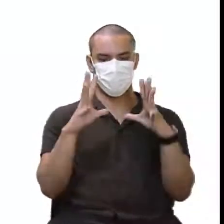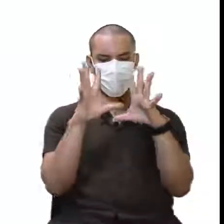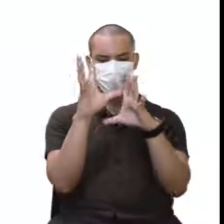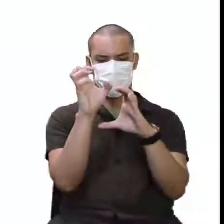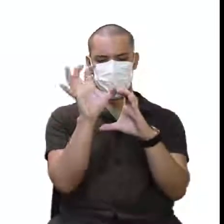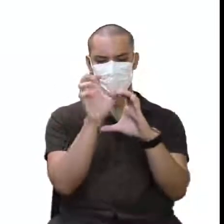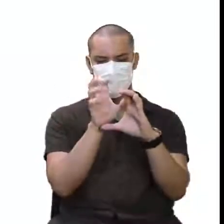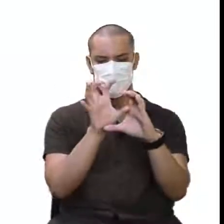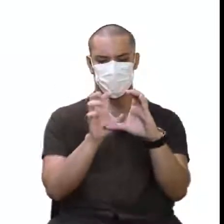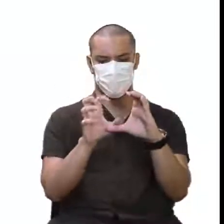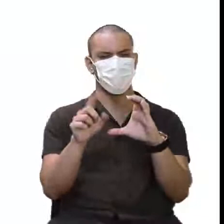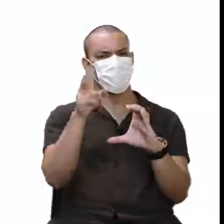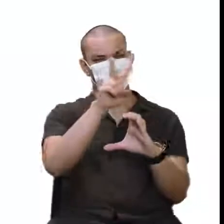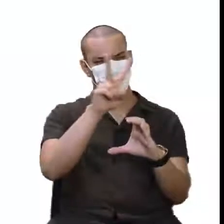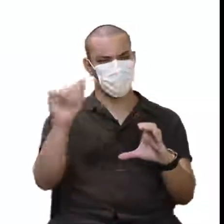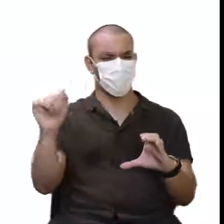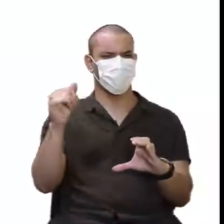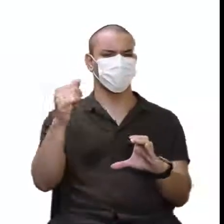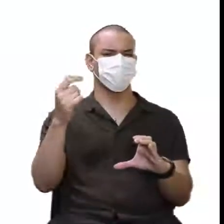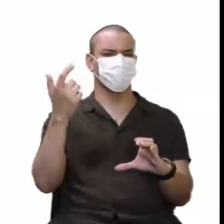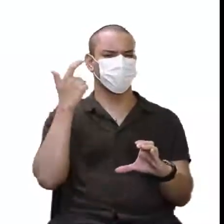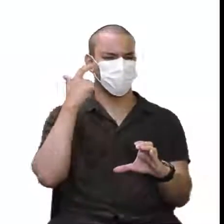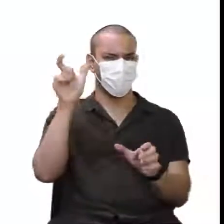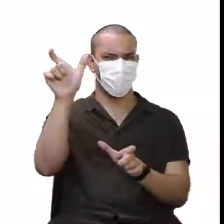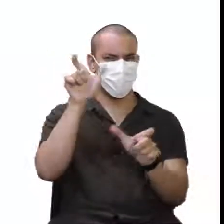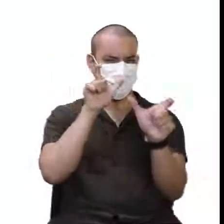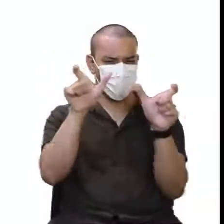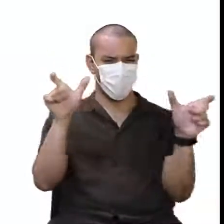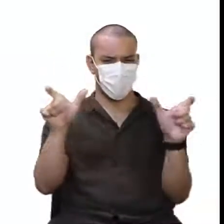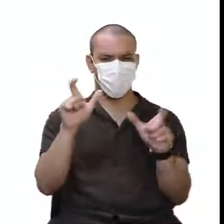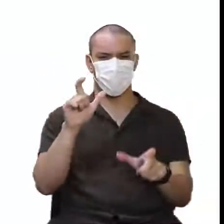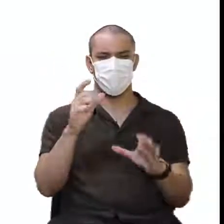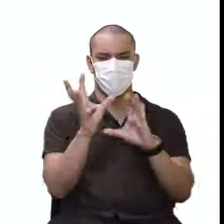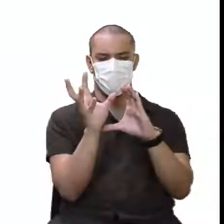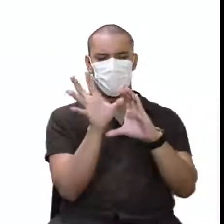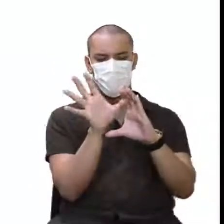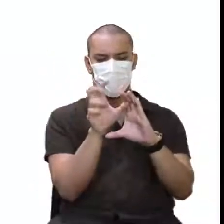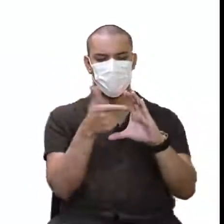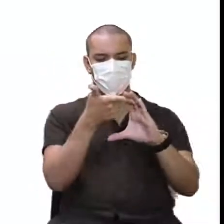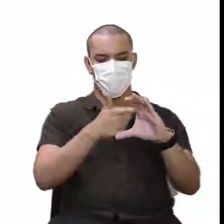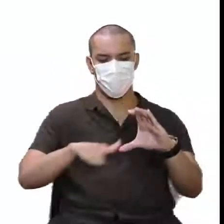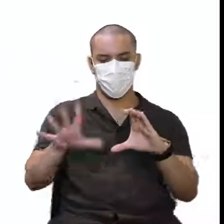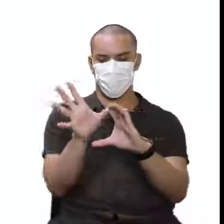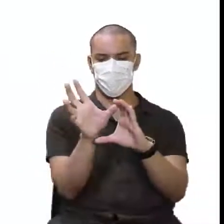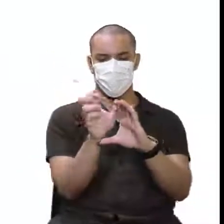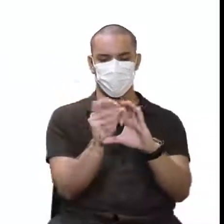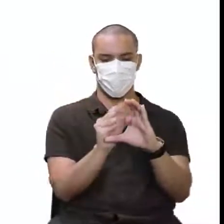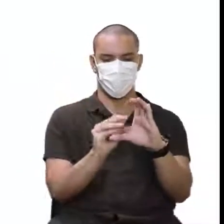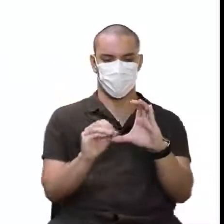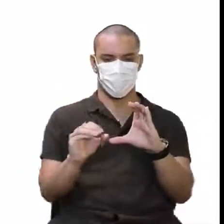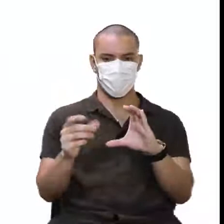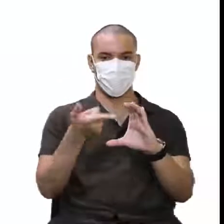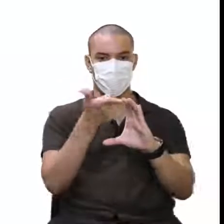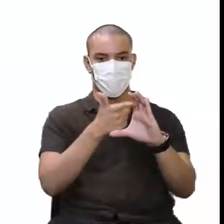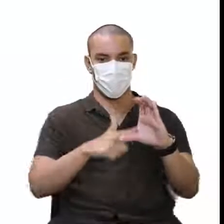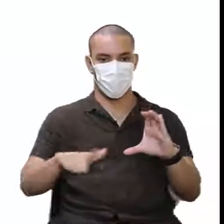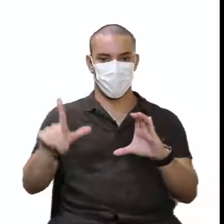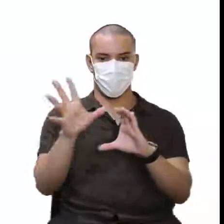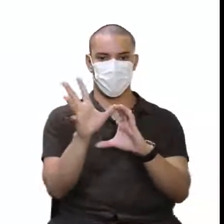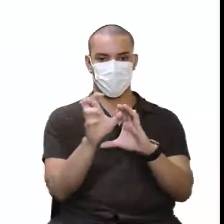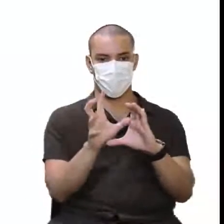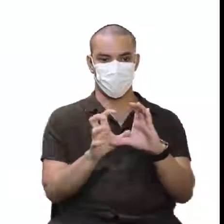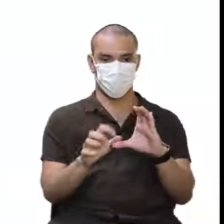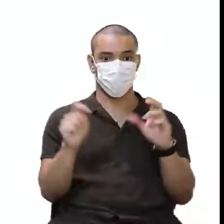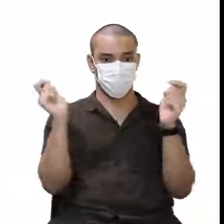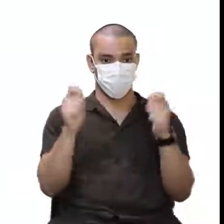rugosas. Você vai ouvir muito dessas expressões por aqui até as nossas próximas aulas. Então, aqui, ó, as sementes lisas, você